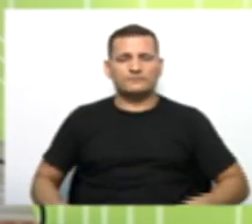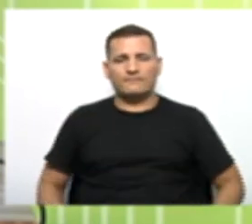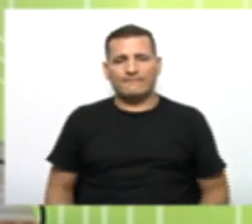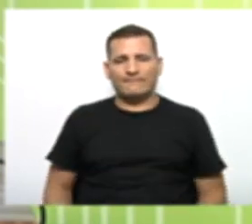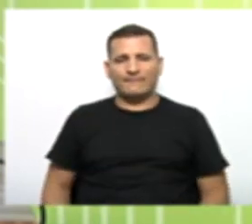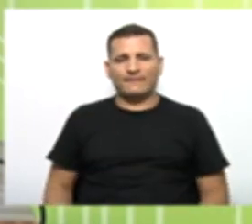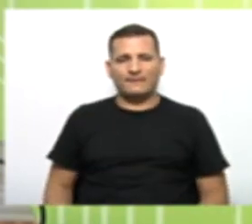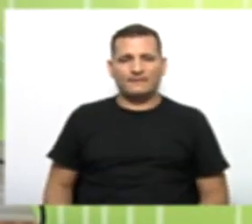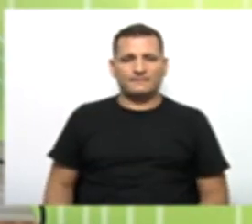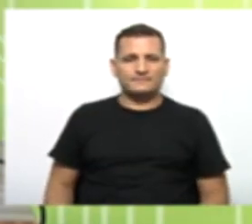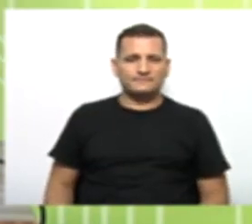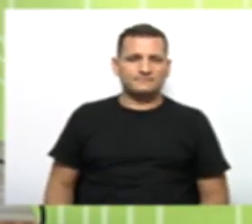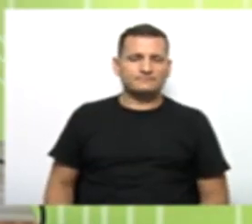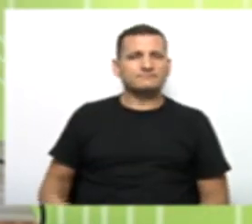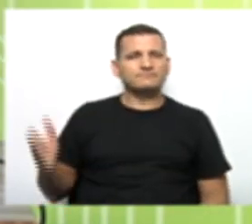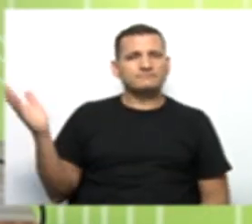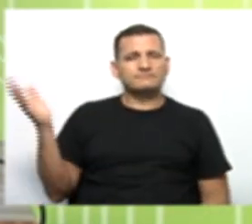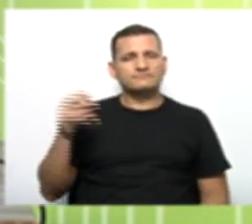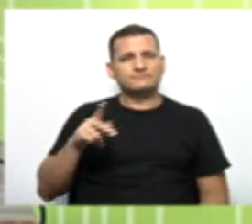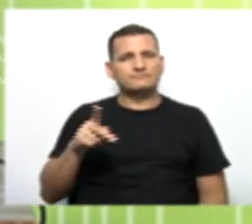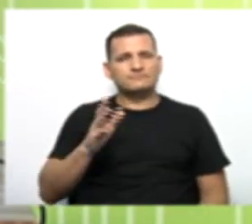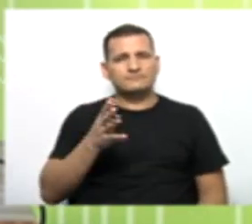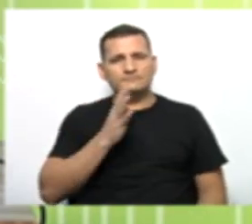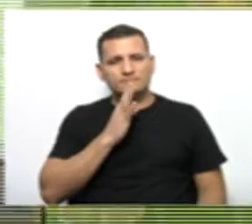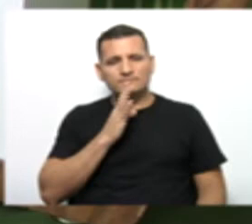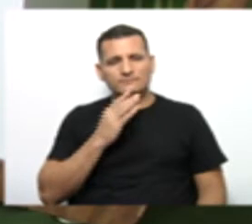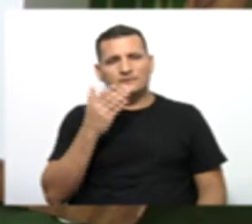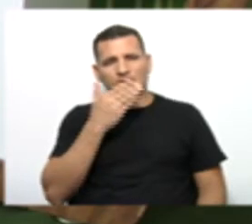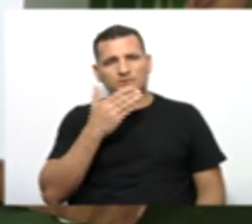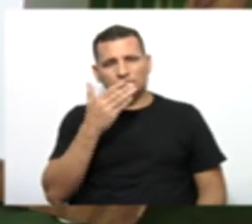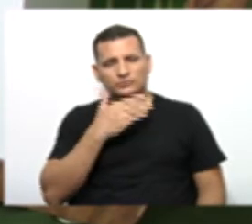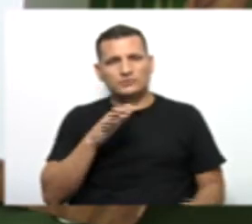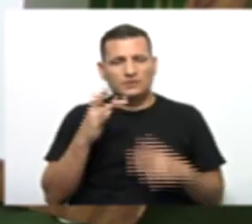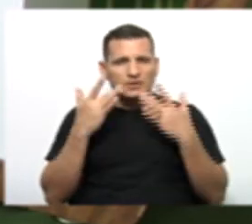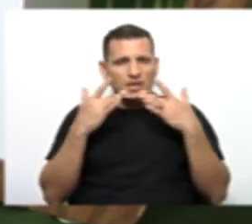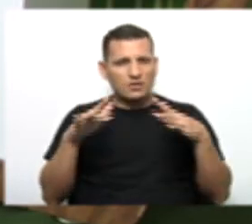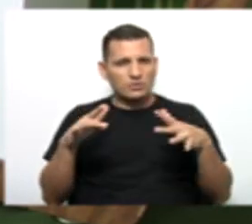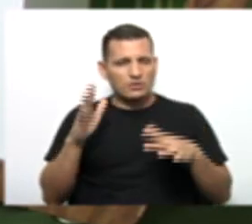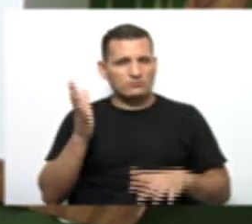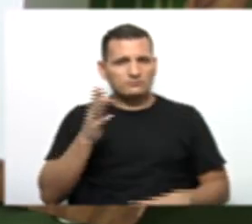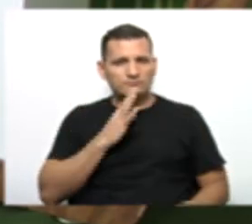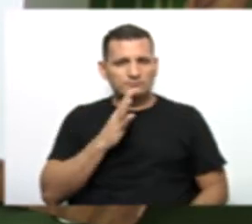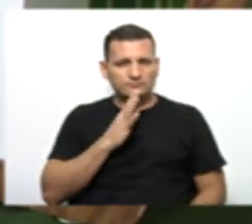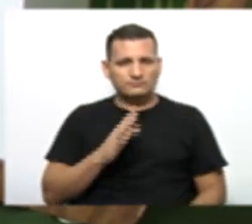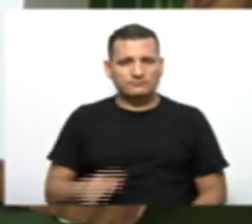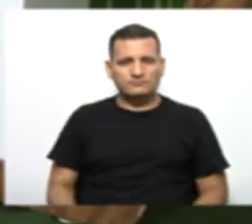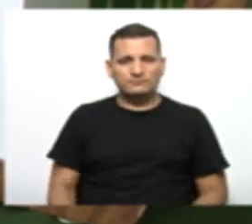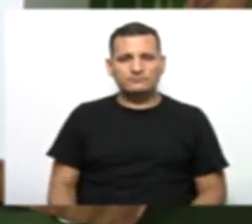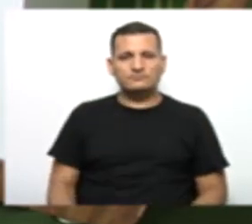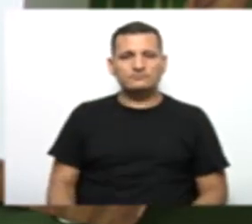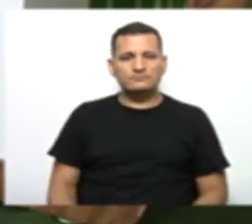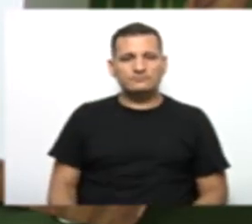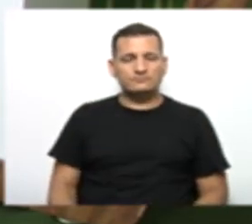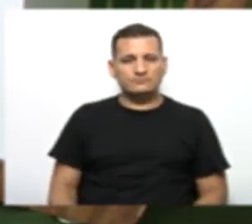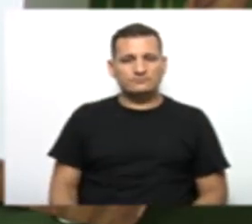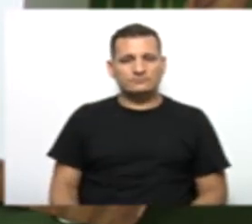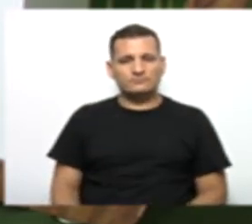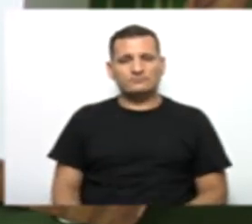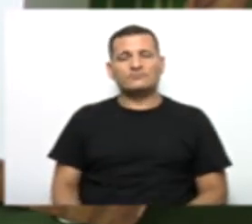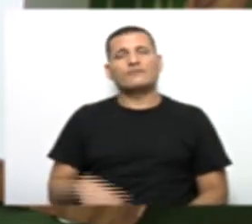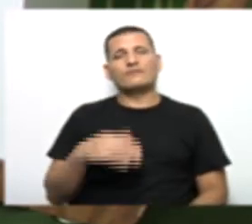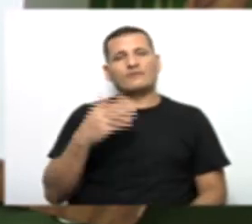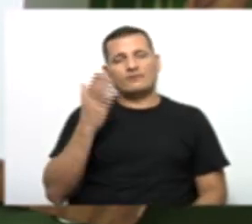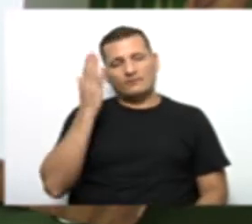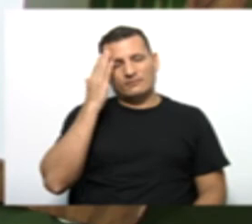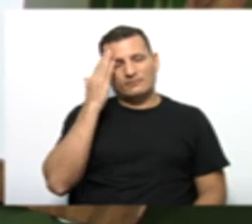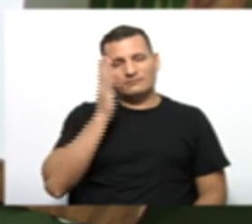Professora Márcia, você já conhece açúcar orgânico? Açúcar orgânico, Isso. Professor? Não Açúcar conheço. mascavo?